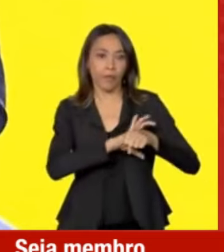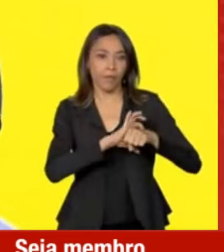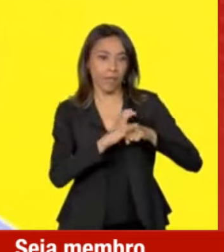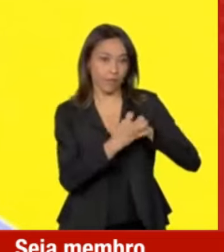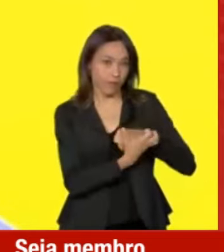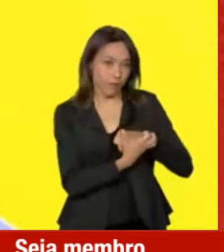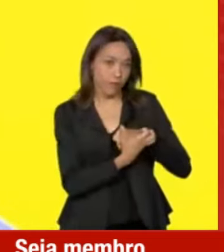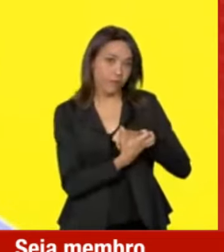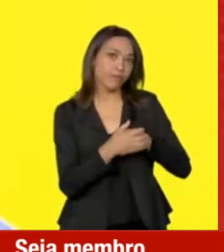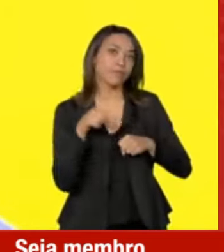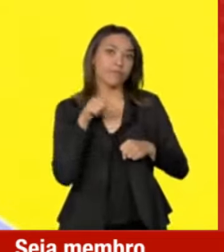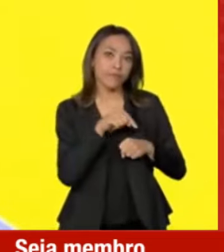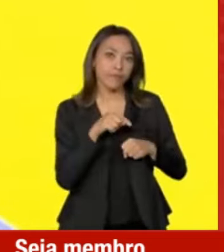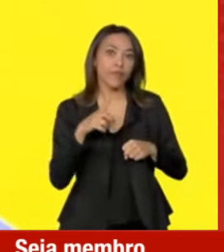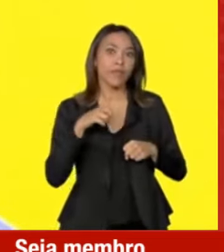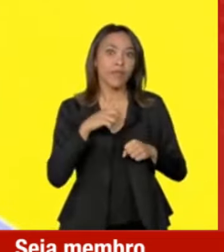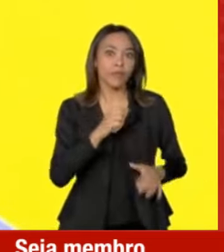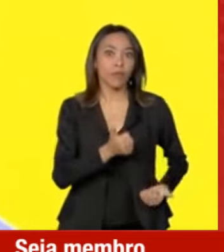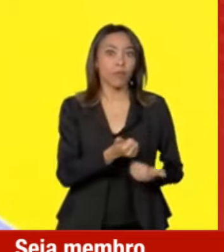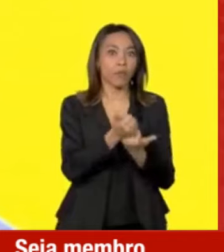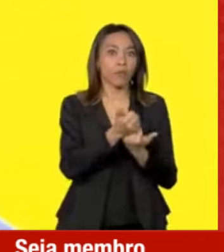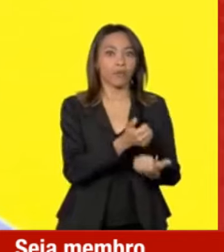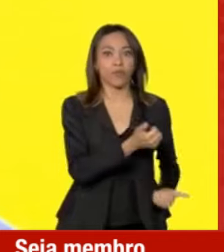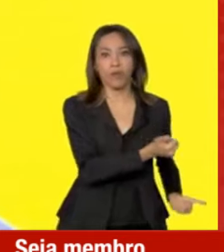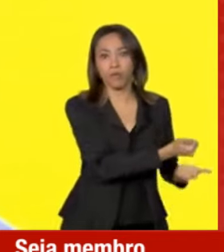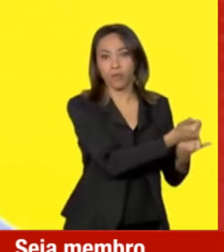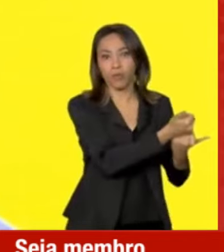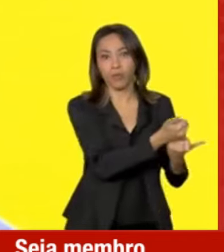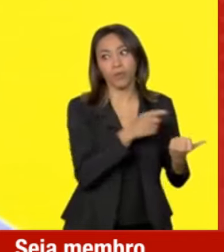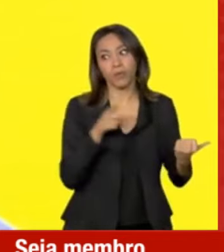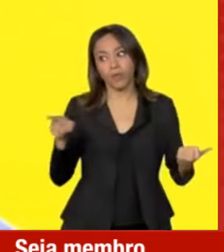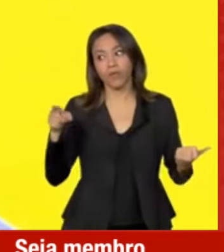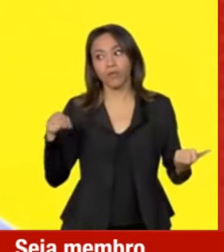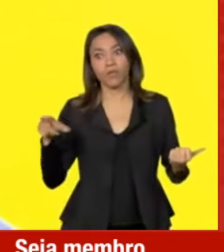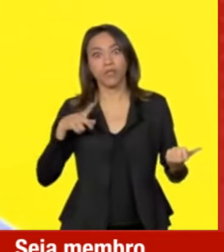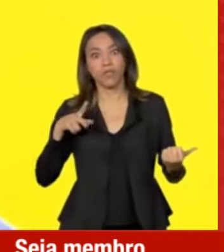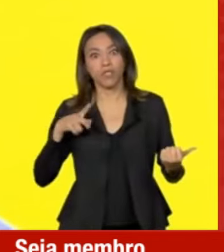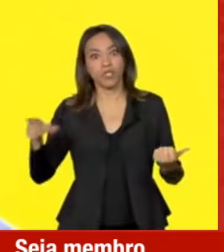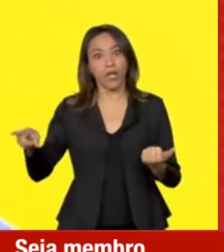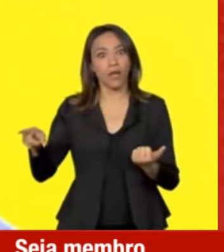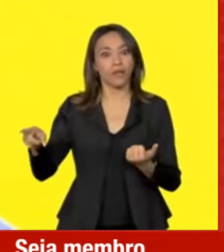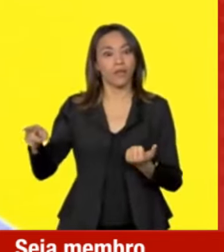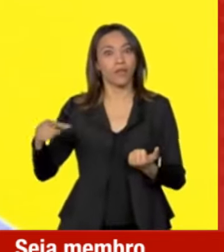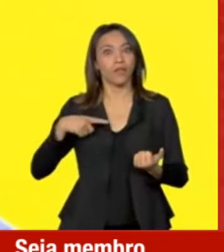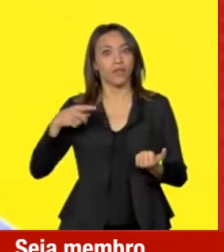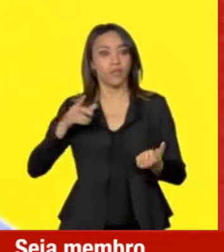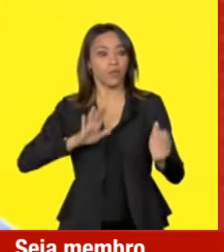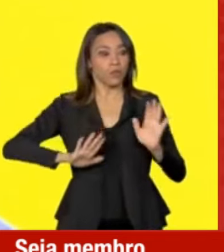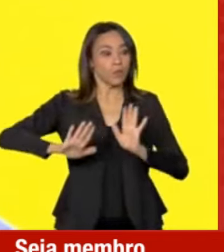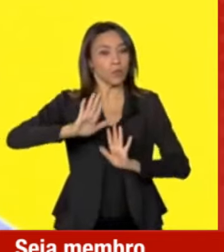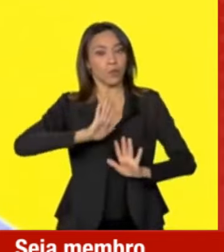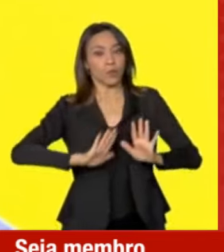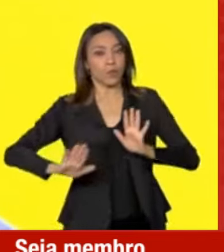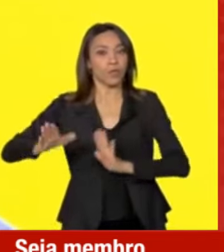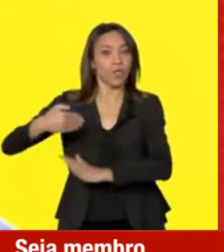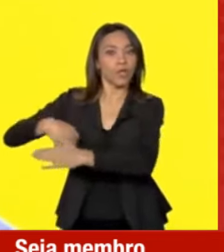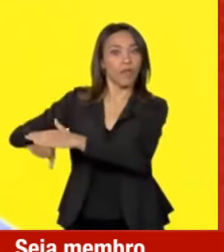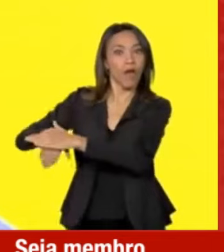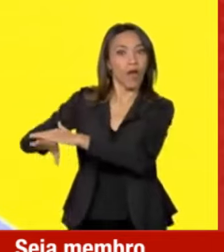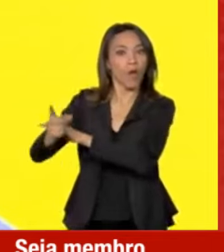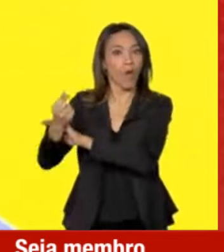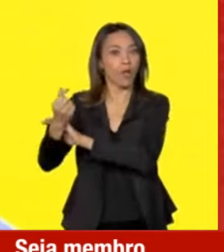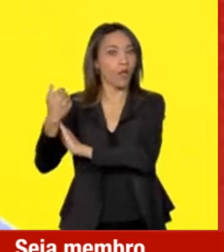que tiveram sem que o senhor tivesse prevenido o país para essas crises. Porque um país tem que